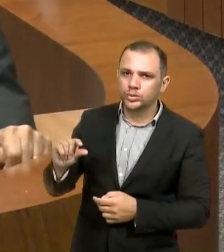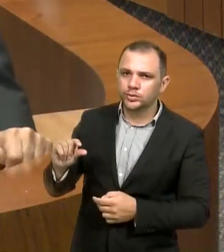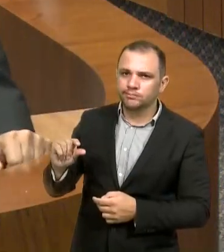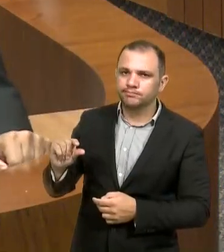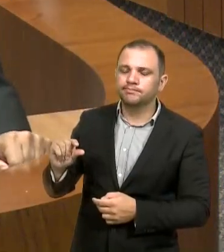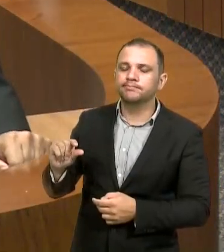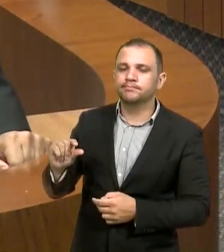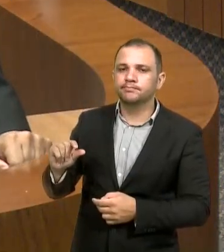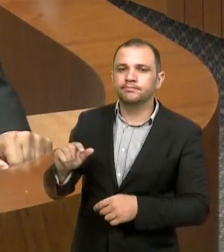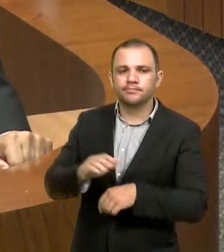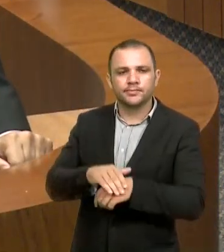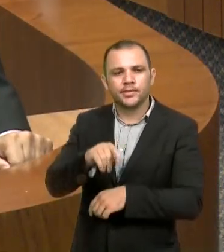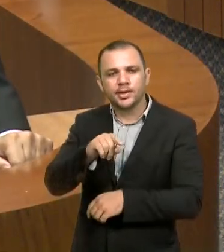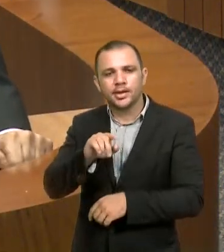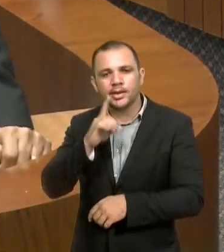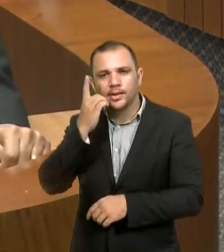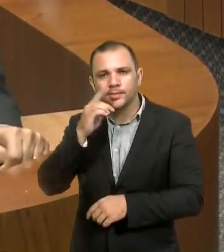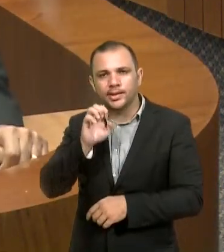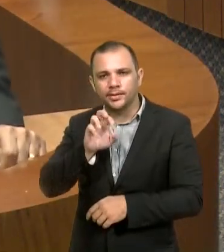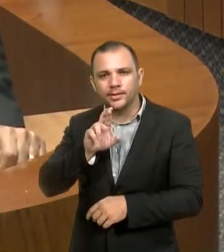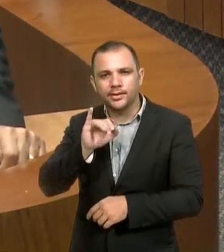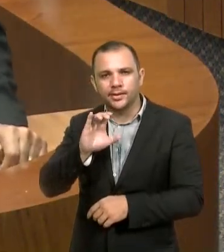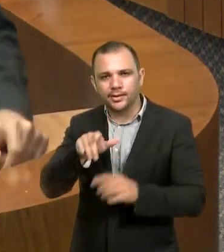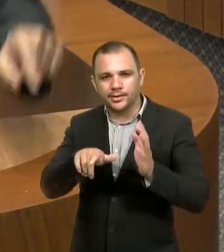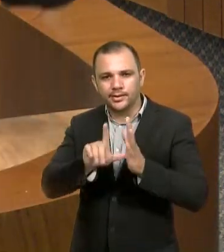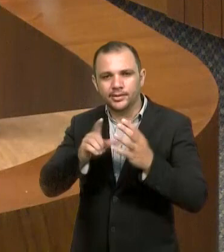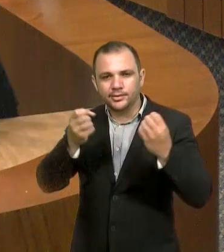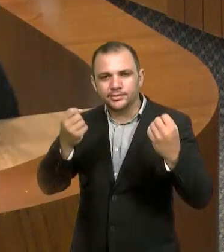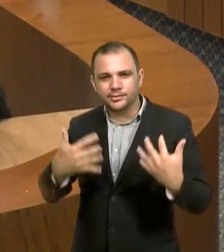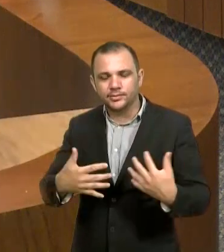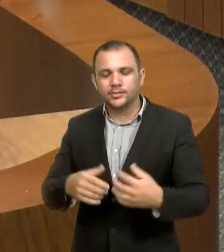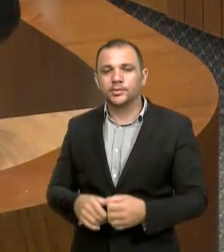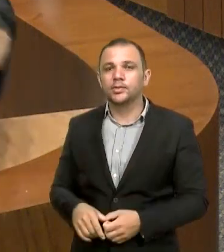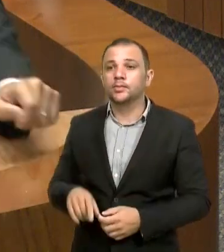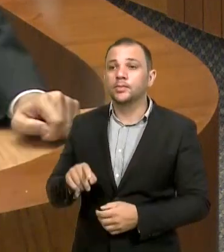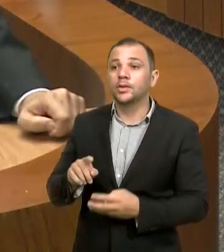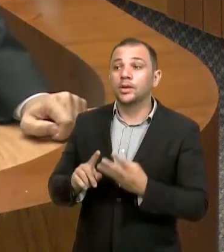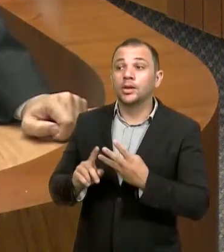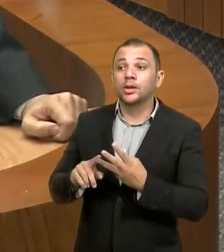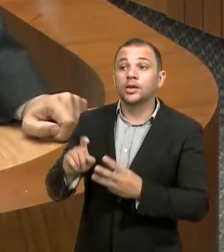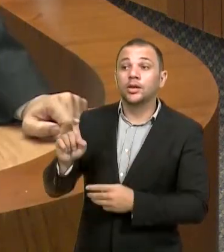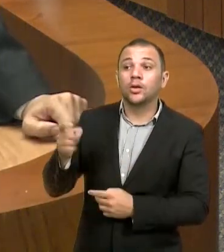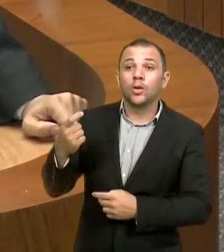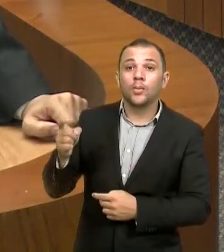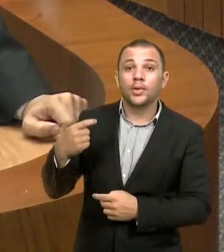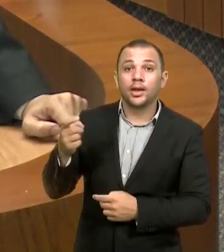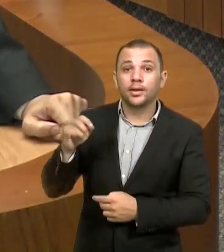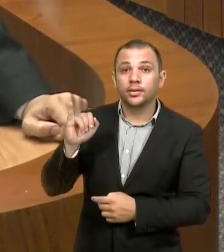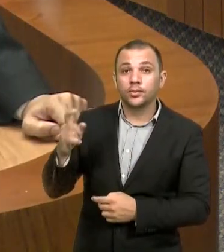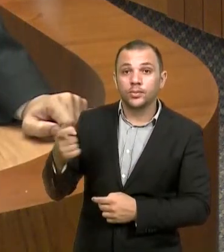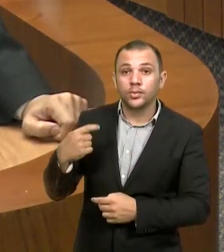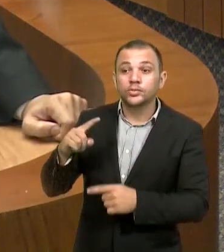o deputado Eric. É o impacto que vai ter a tributação sobre o preço da carne para o consumidor final.